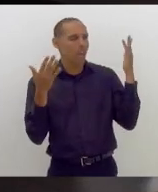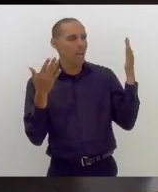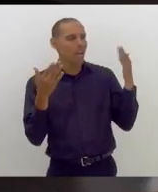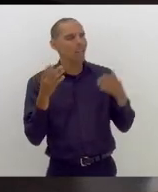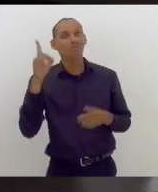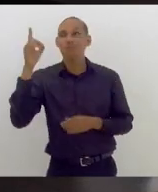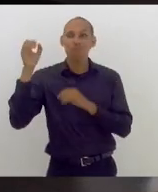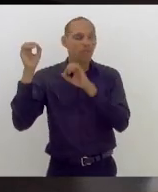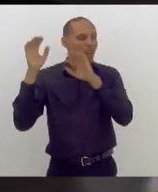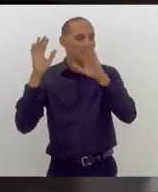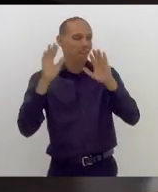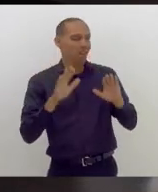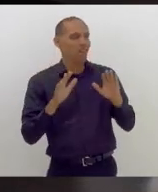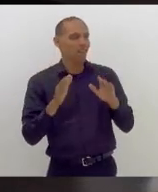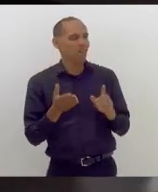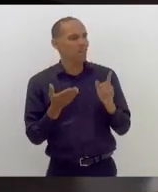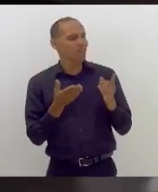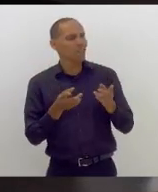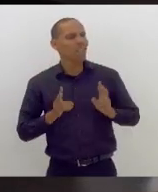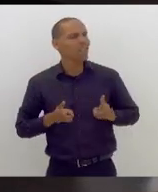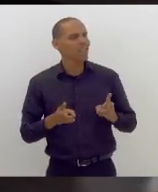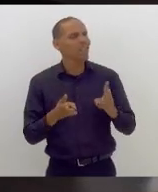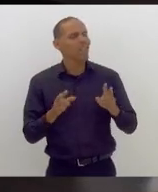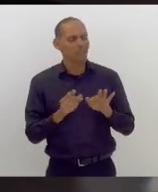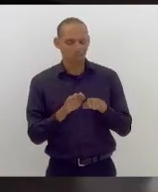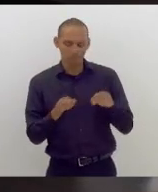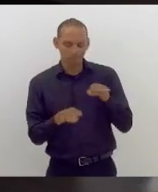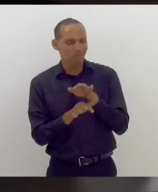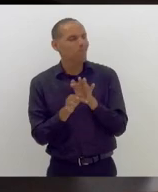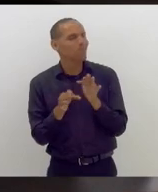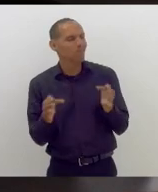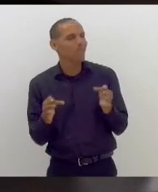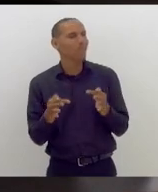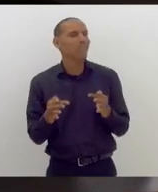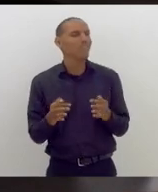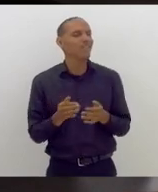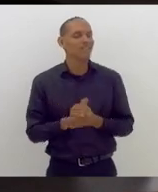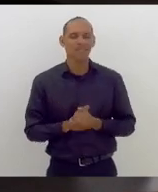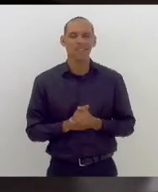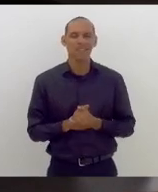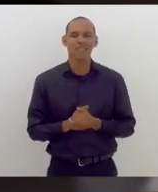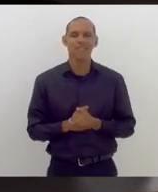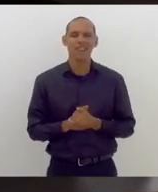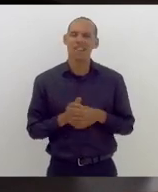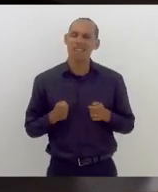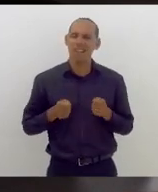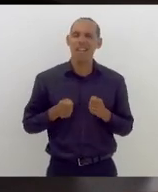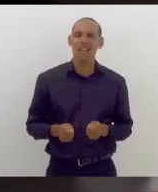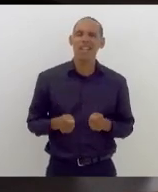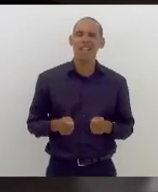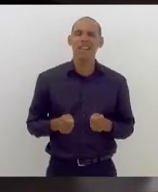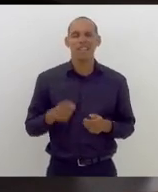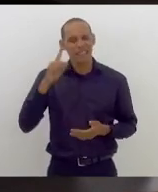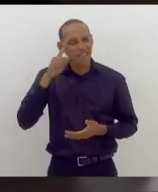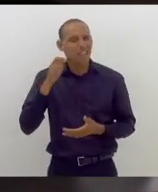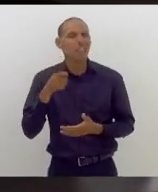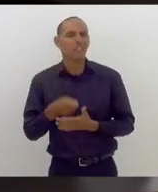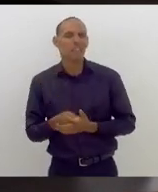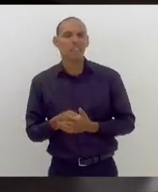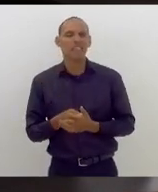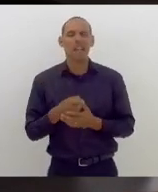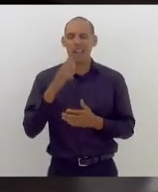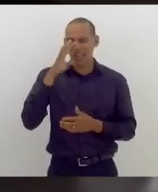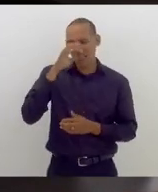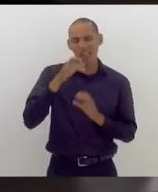abençoe, que você continue sempre essa pessoa humilde, simples, um cara firme nas suas decisões, leal e acolhedor